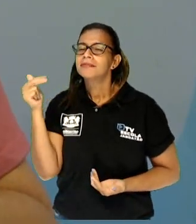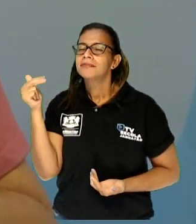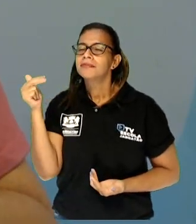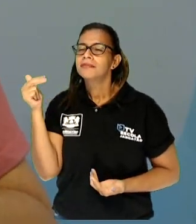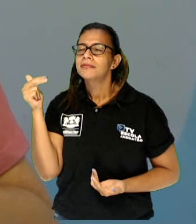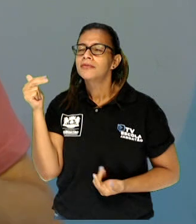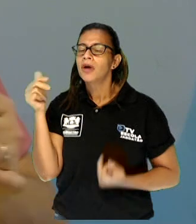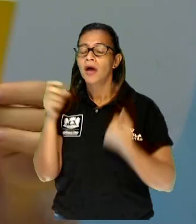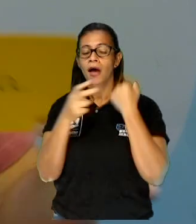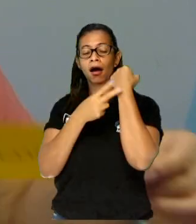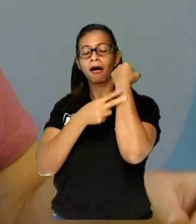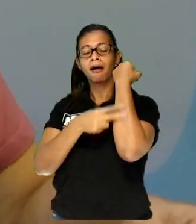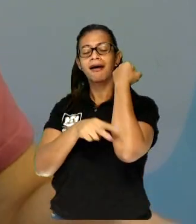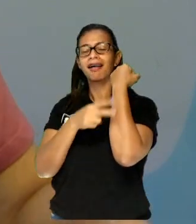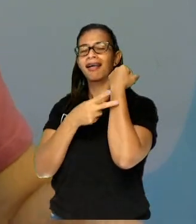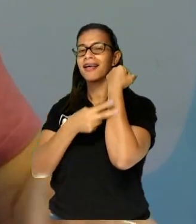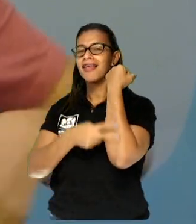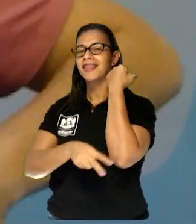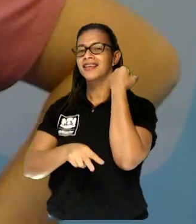canela.